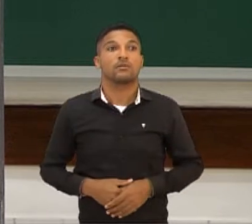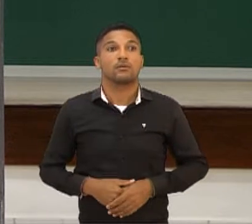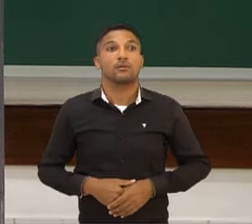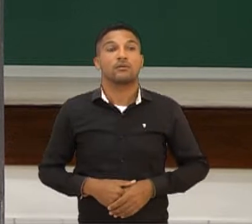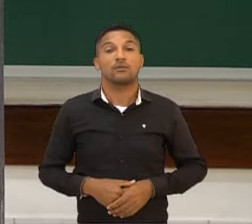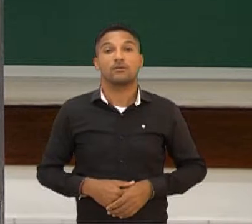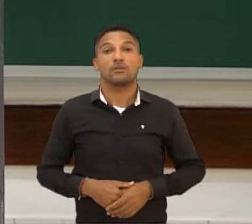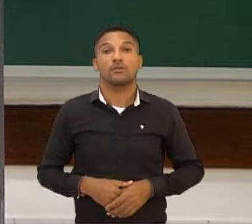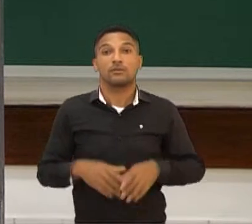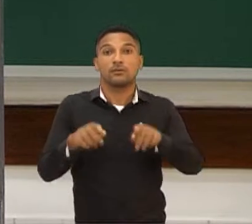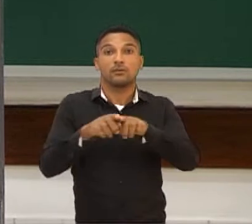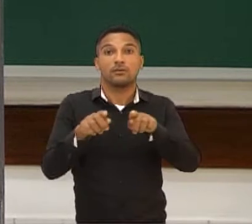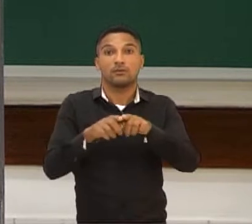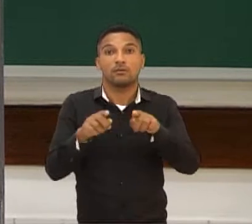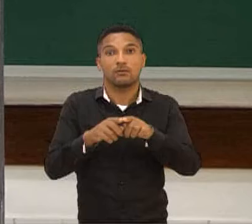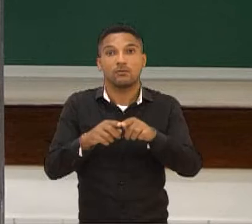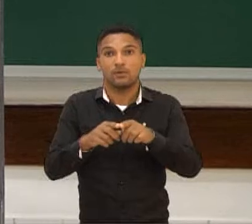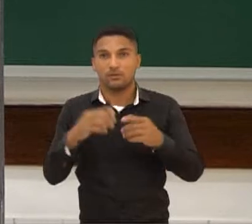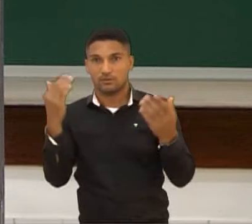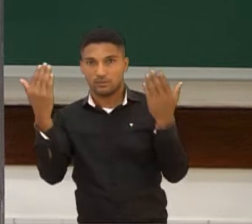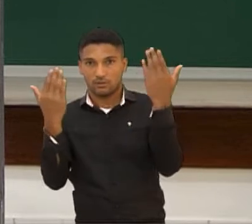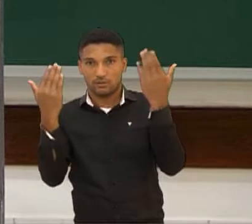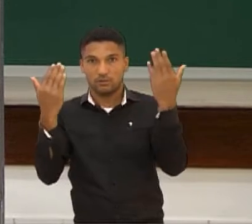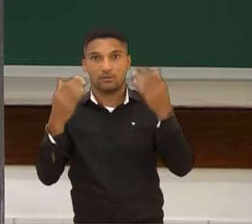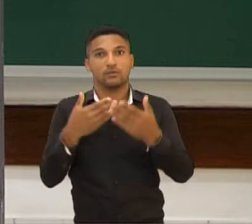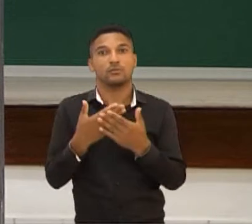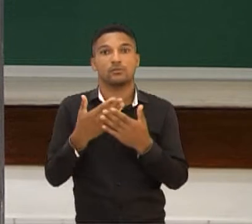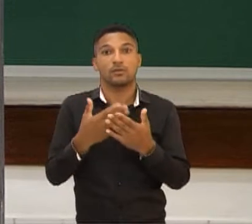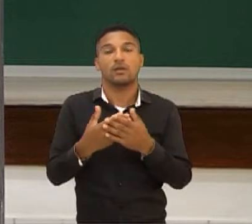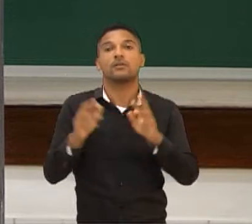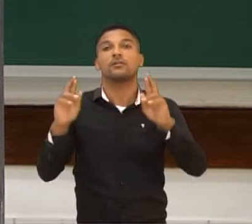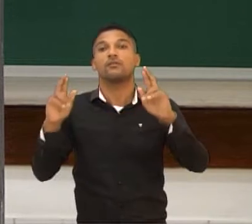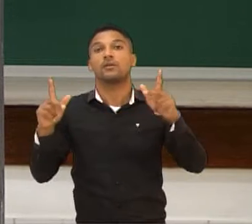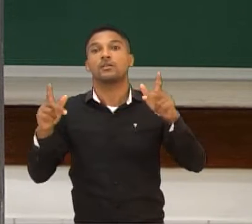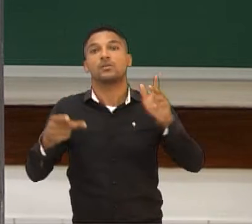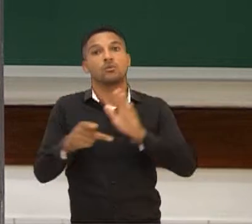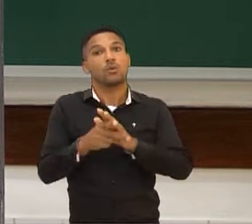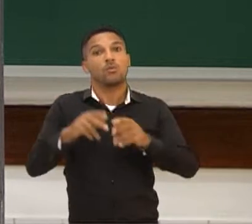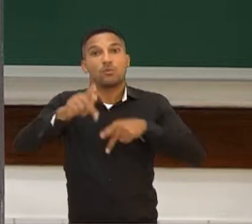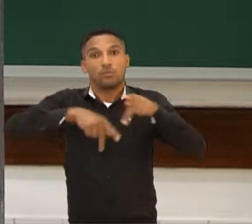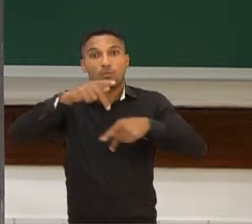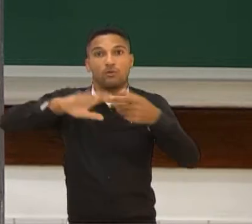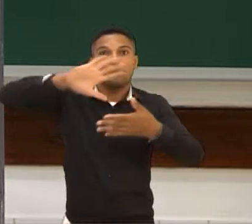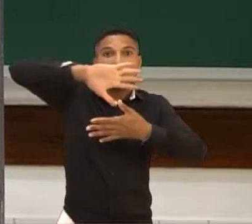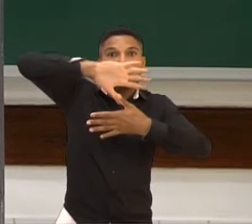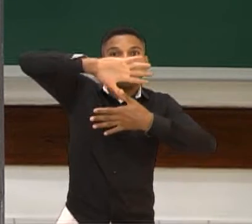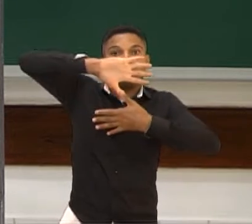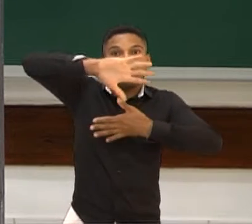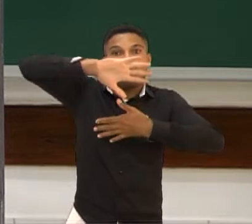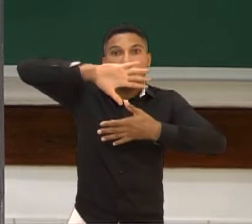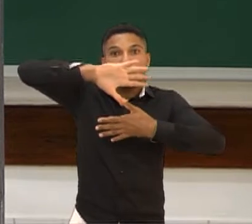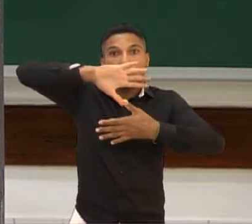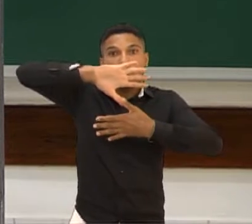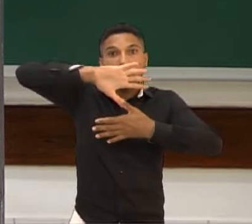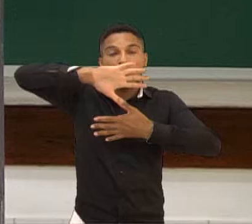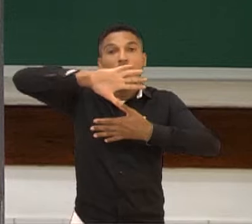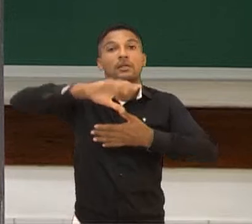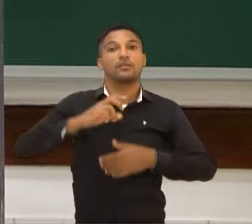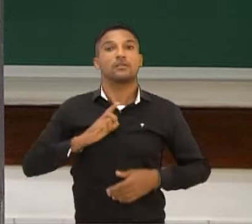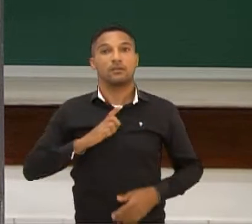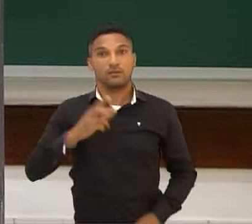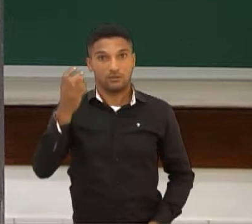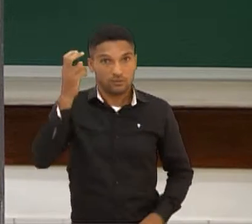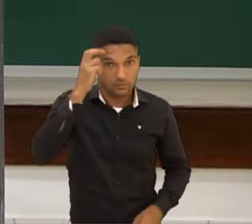analisar as diferenças entre os povos do continente americano. Existe uma diversidade muito grande, cultural